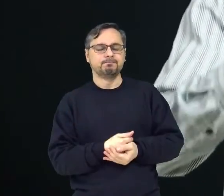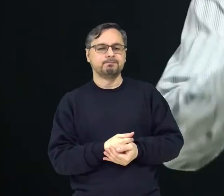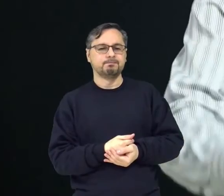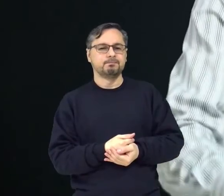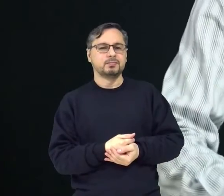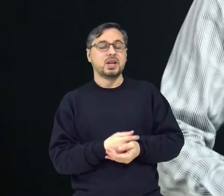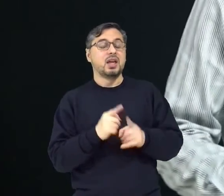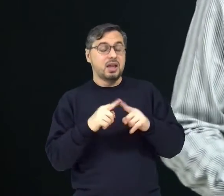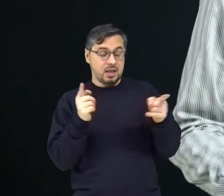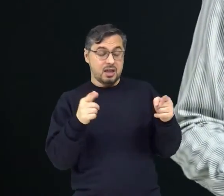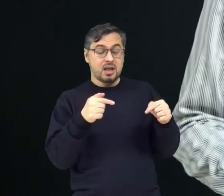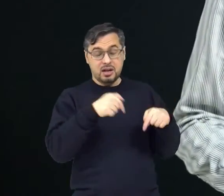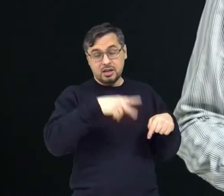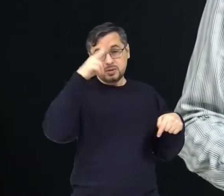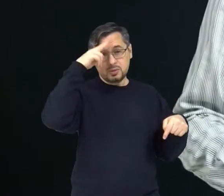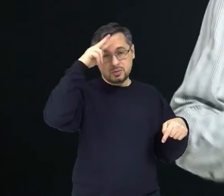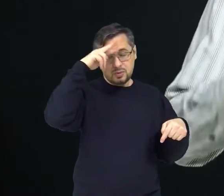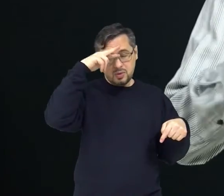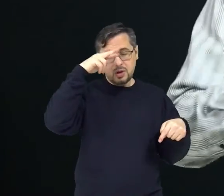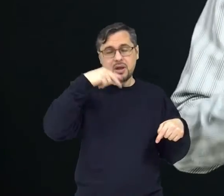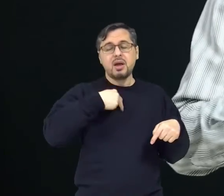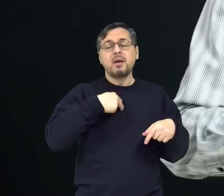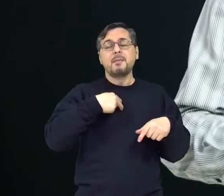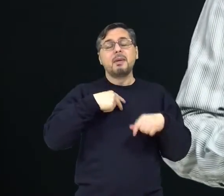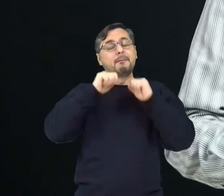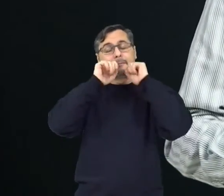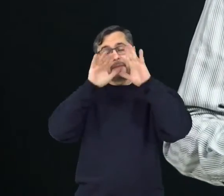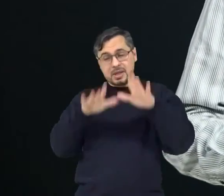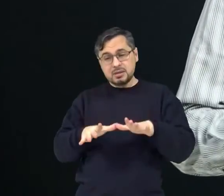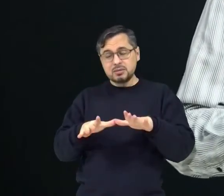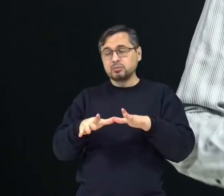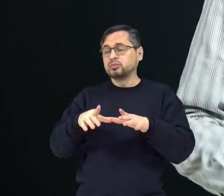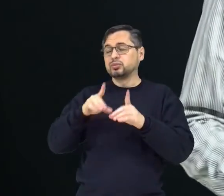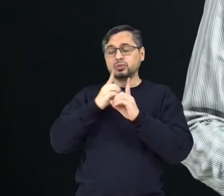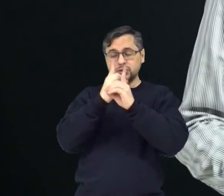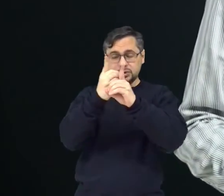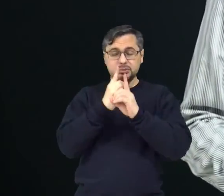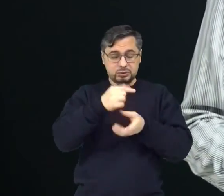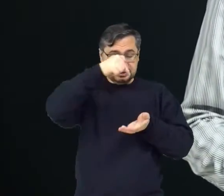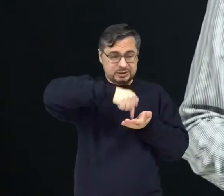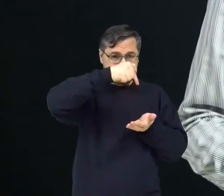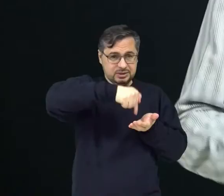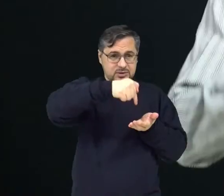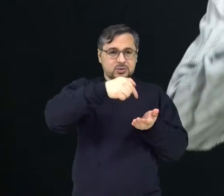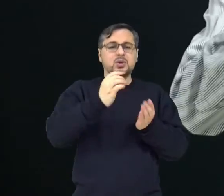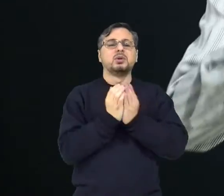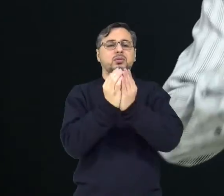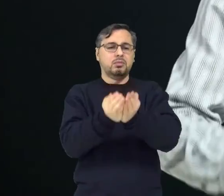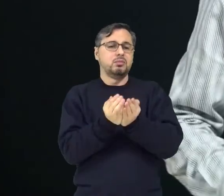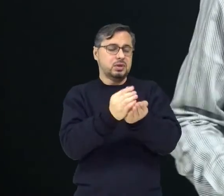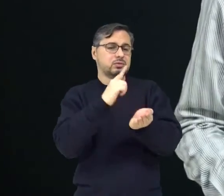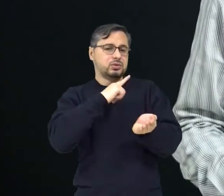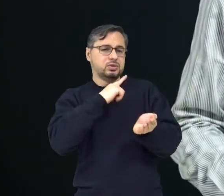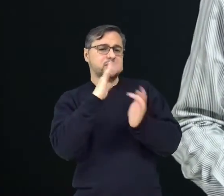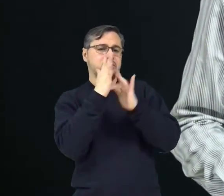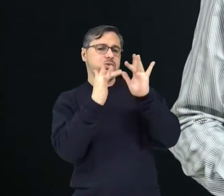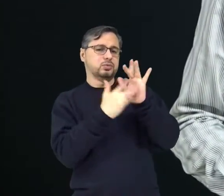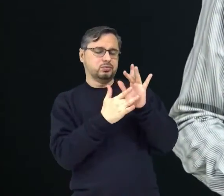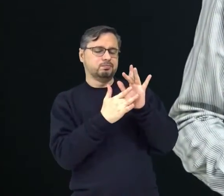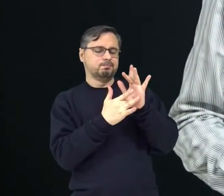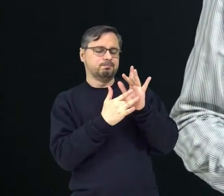a sorte dos discípulos, a presença do barco era a presença de Cristo Jesus. A sua vida e a minha